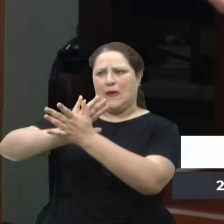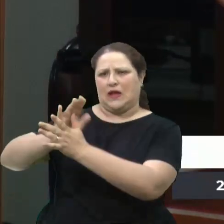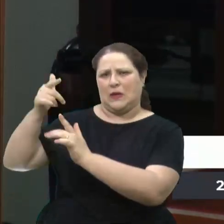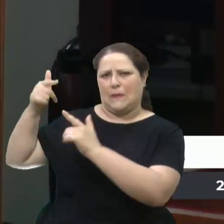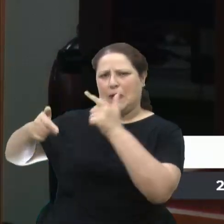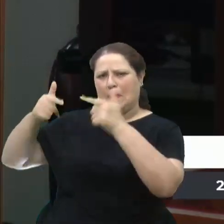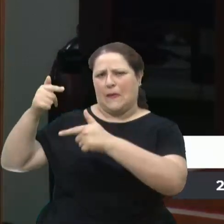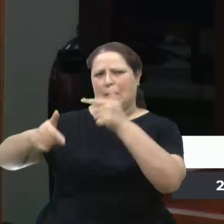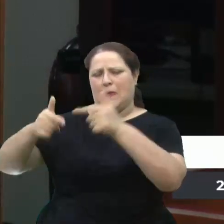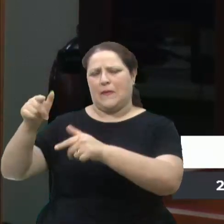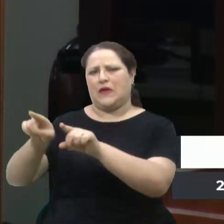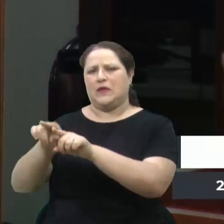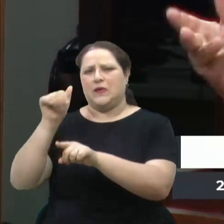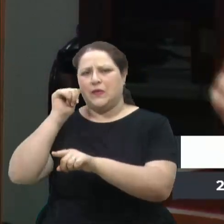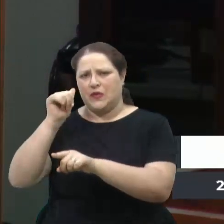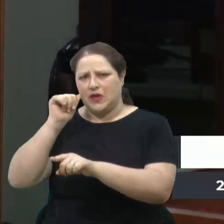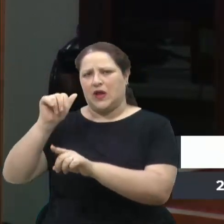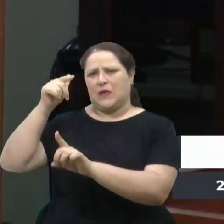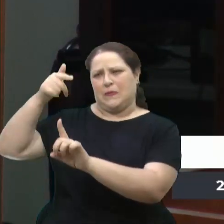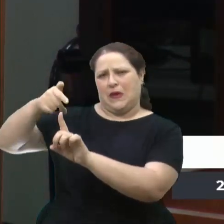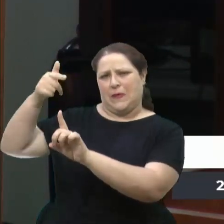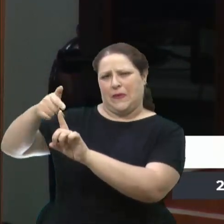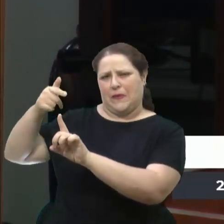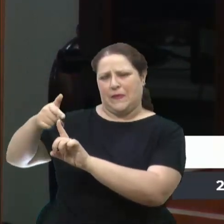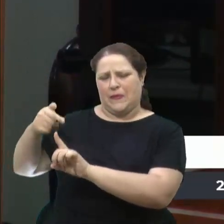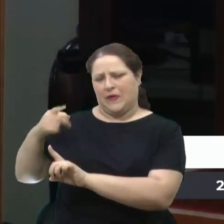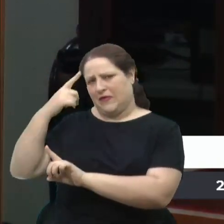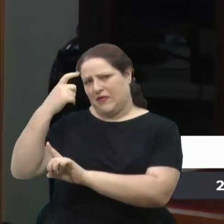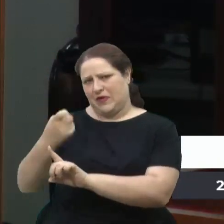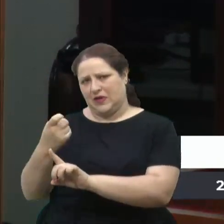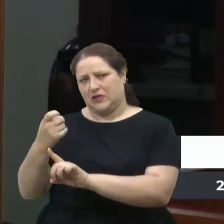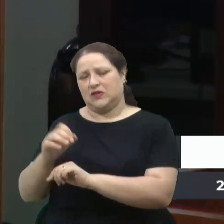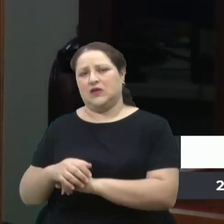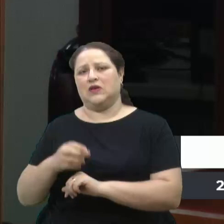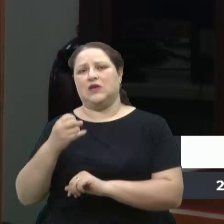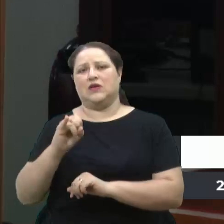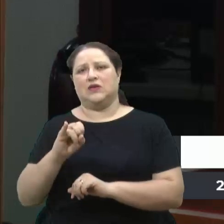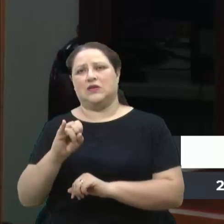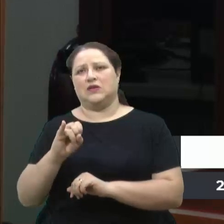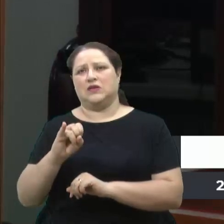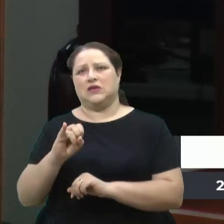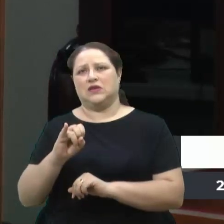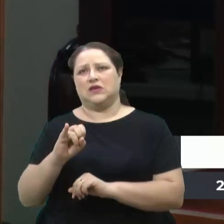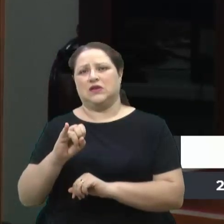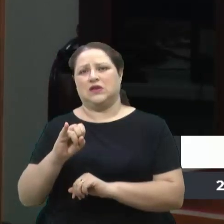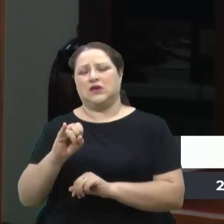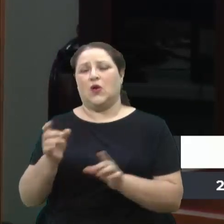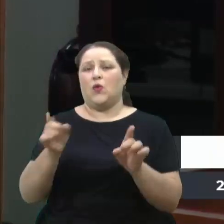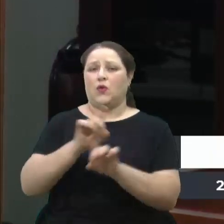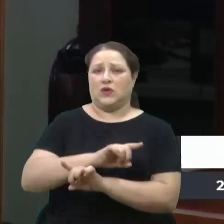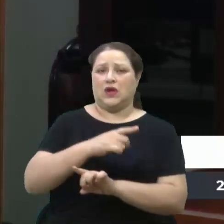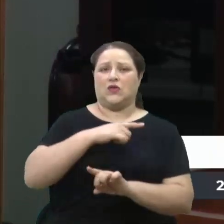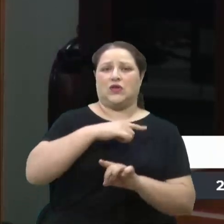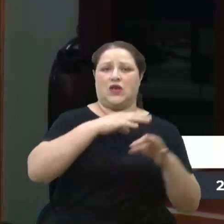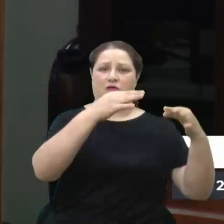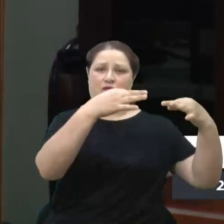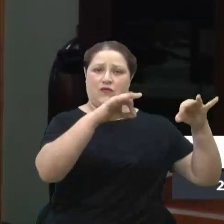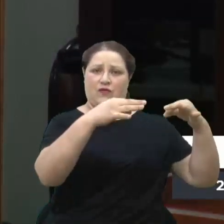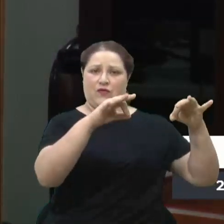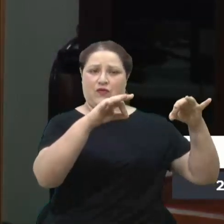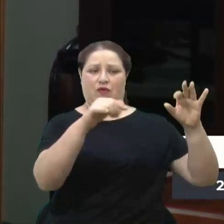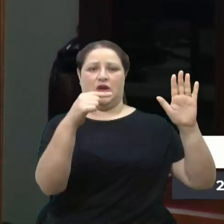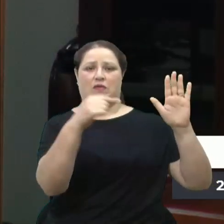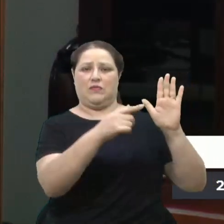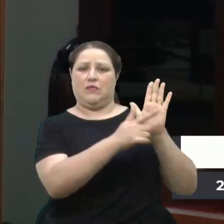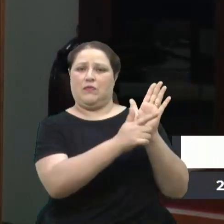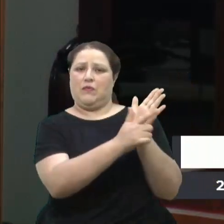homicídios, feminicídios de mulheres? E se em vez delas ter uma folhinha na mão que diz, ah, proteção, eu tenho a